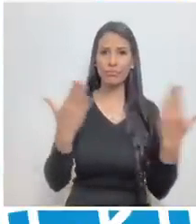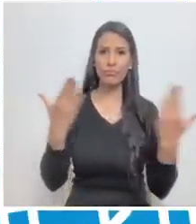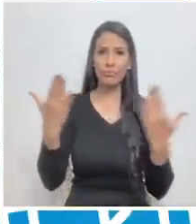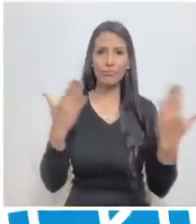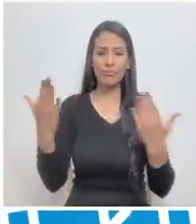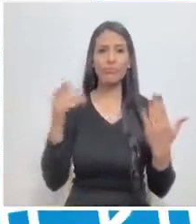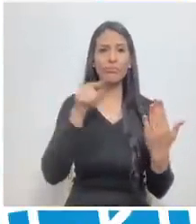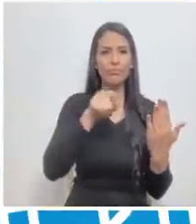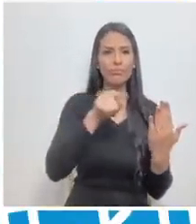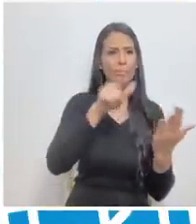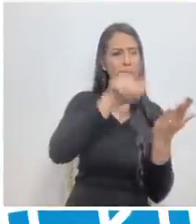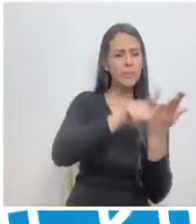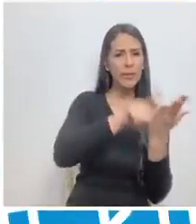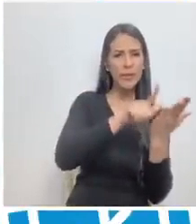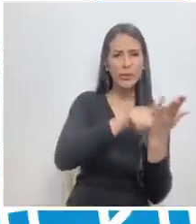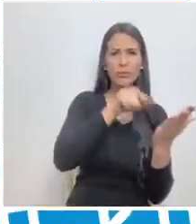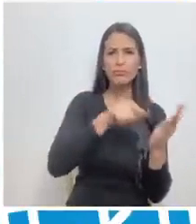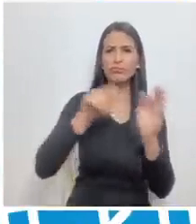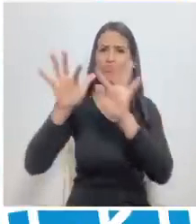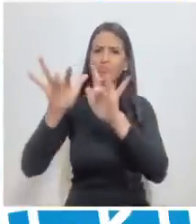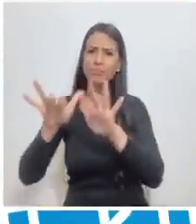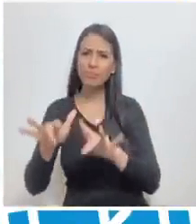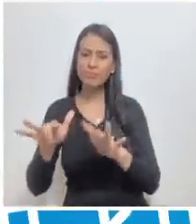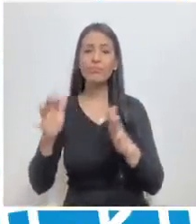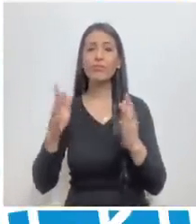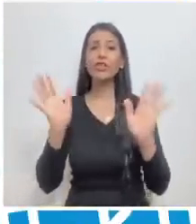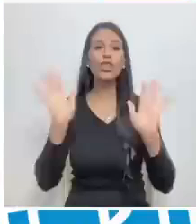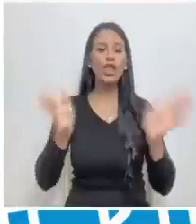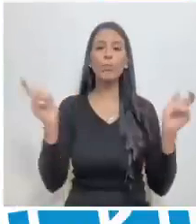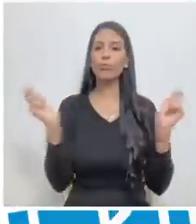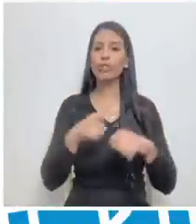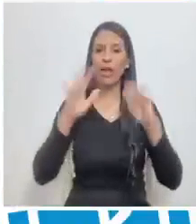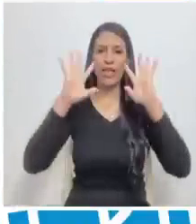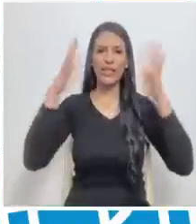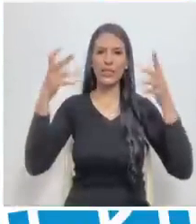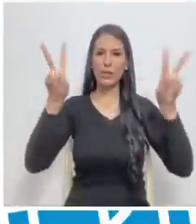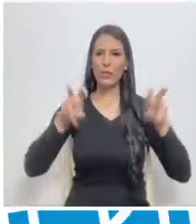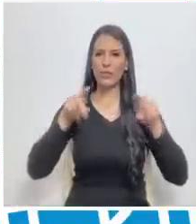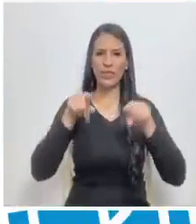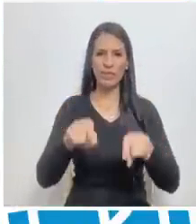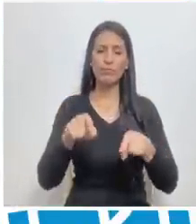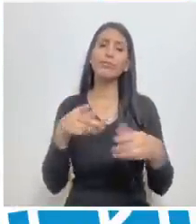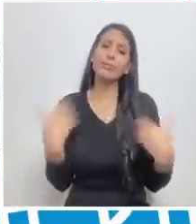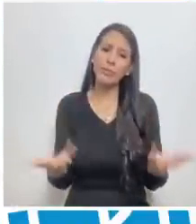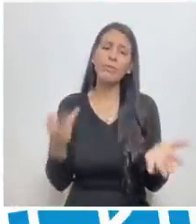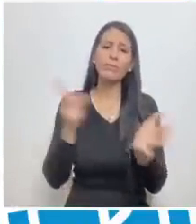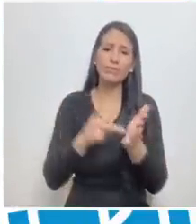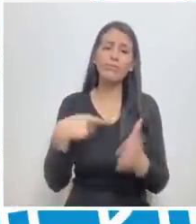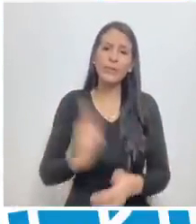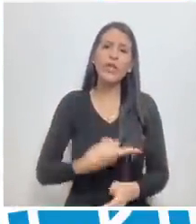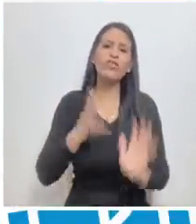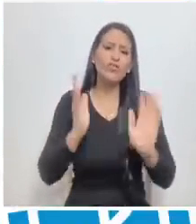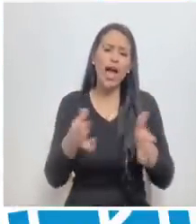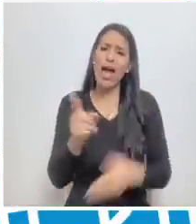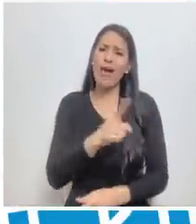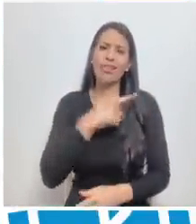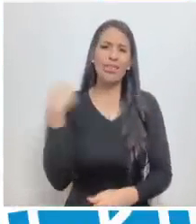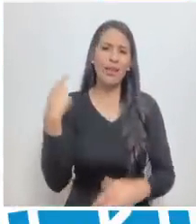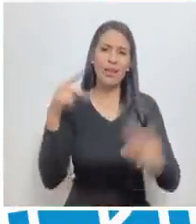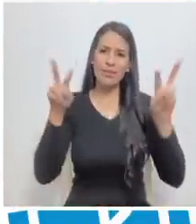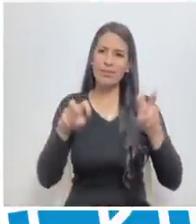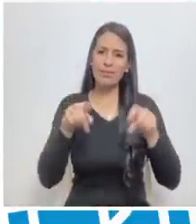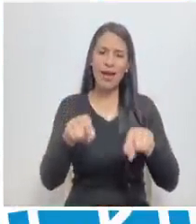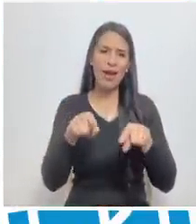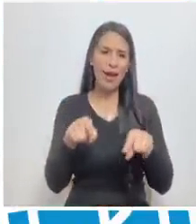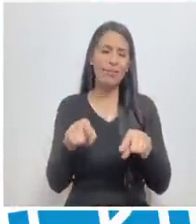testes digitais resolvidos, né? Então, nós, de fato, estamos atrasados nisso. Isso é algo que nós devemos